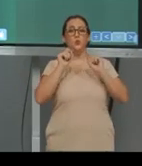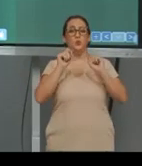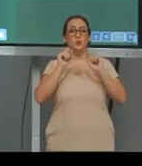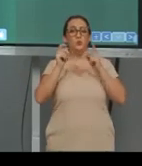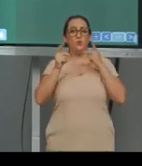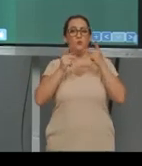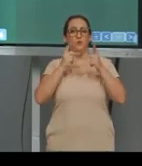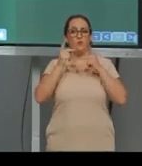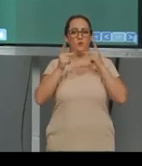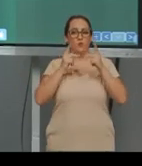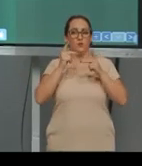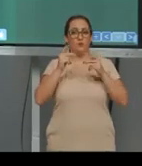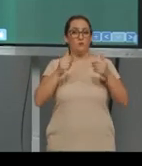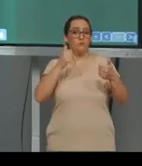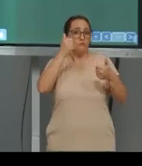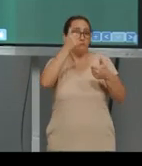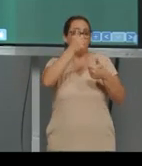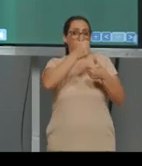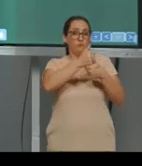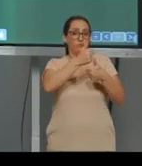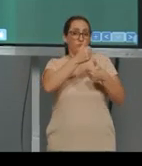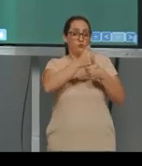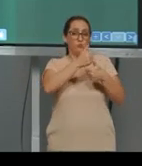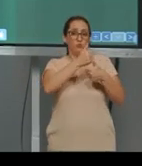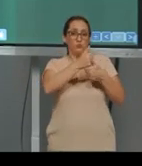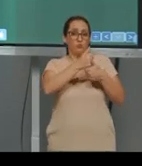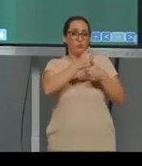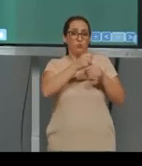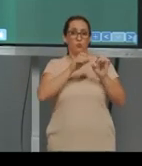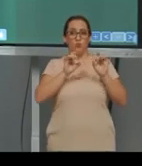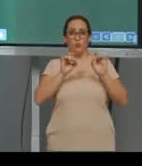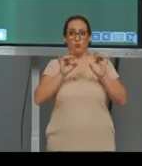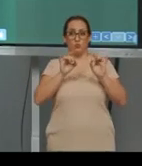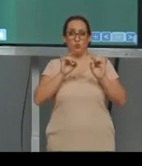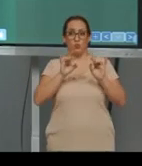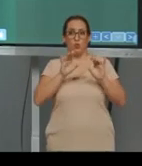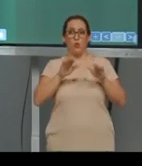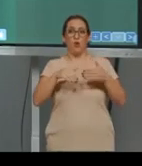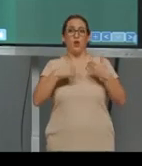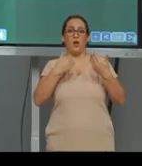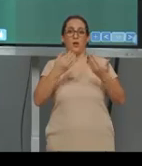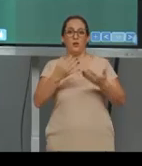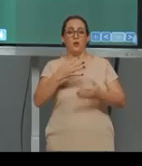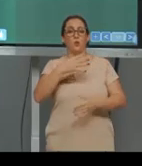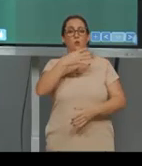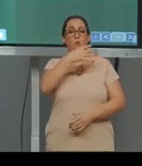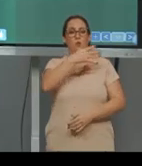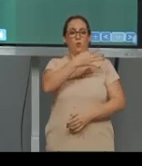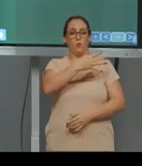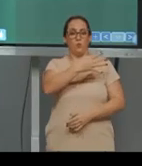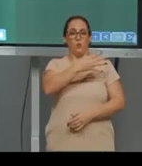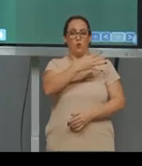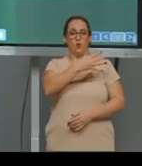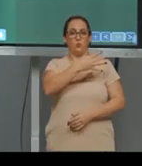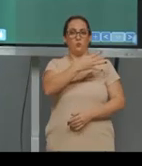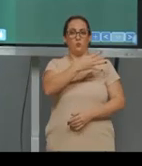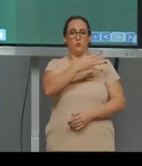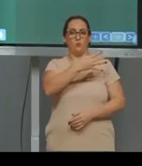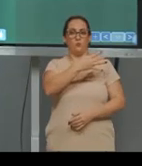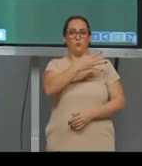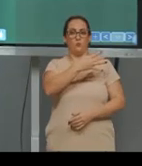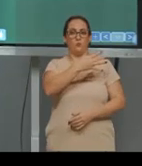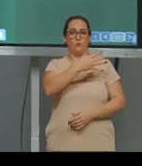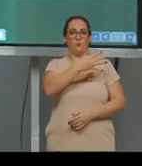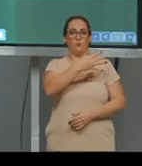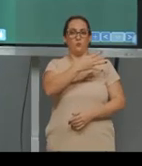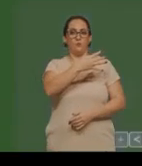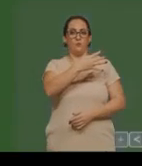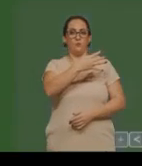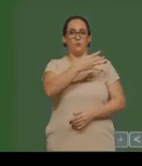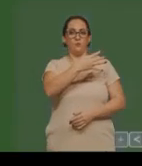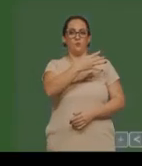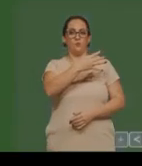esta informação diretamente na fórmula. Como que vai ficar, então, gente? Ó, então, a área vai ficar